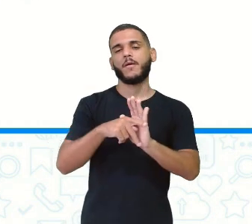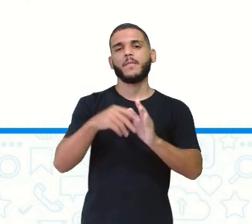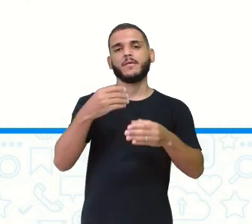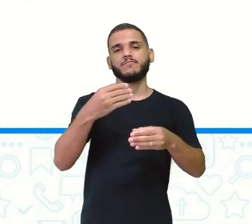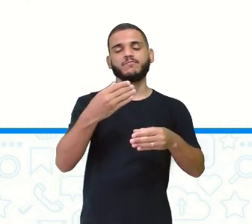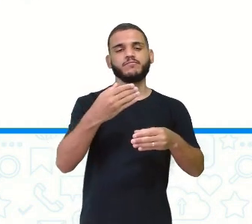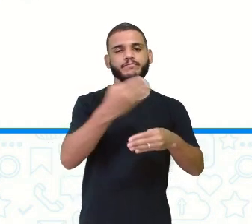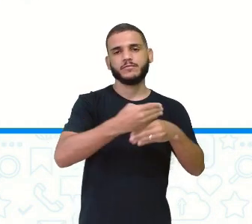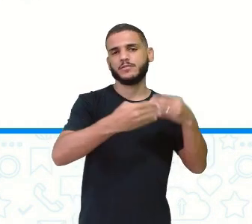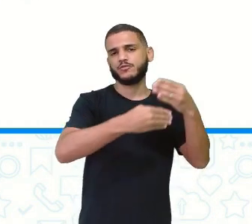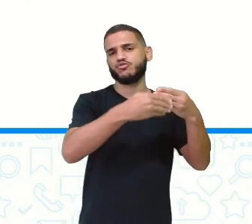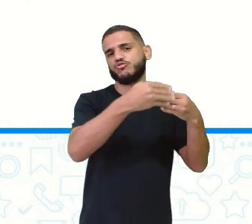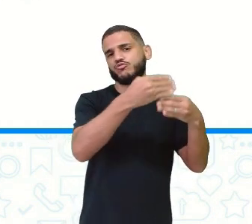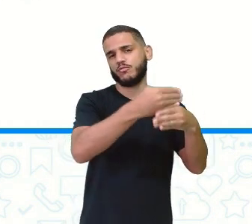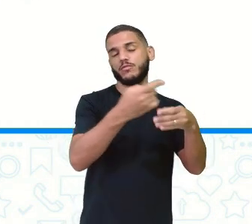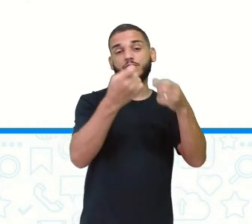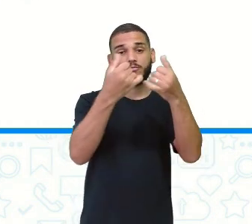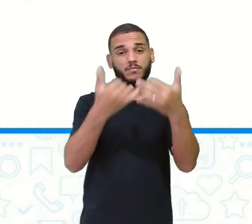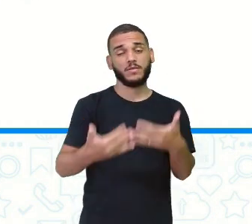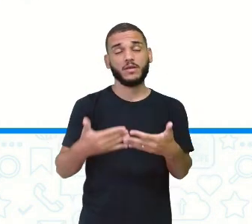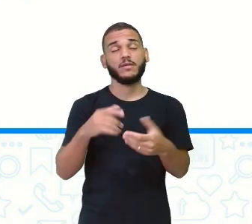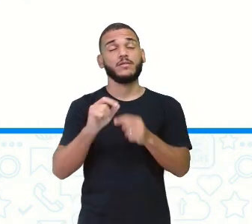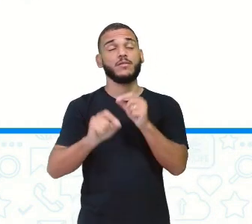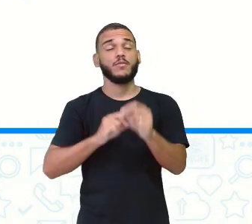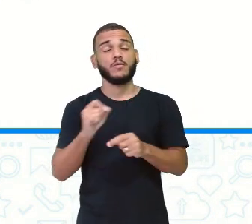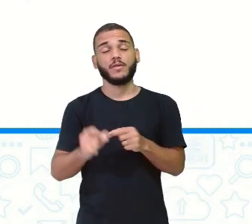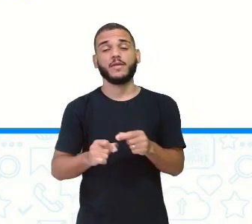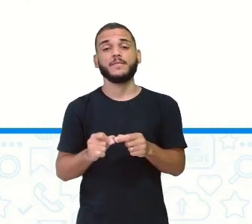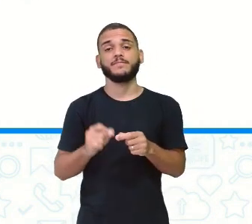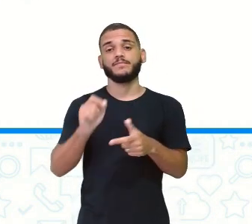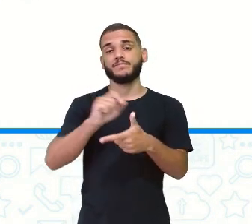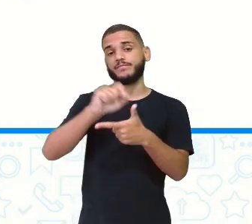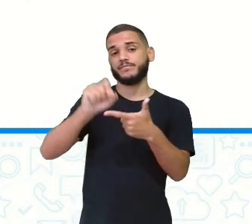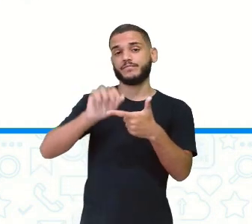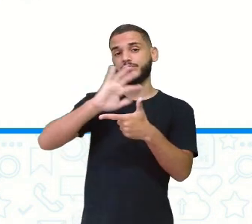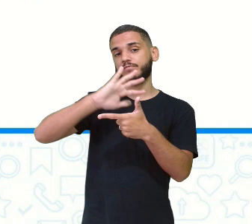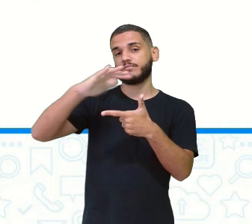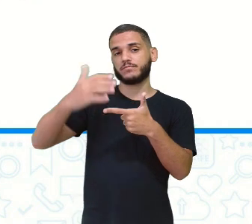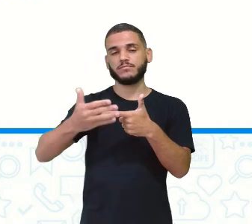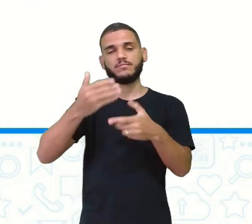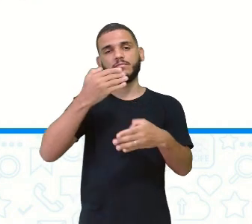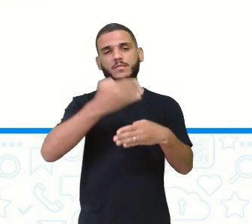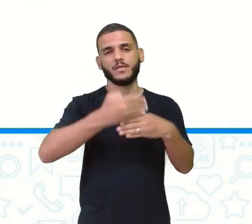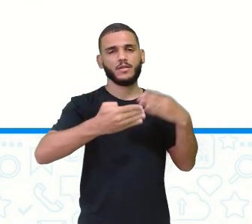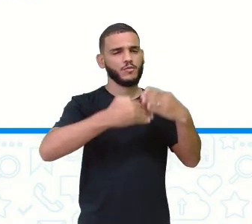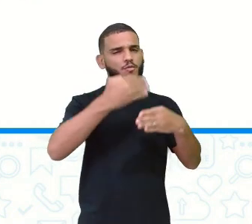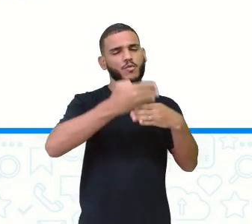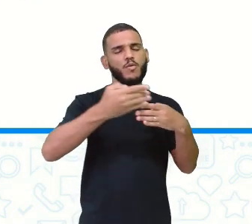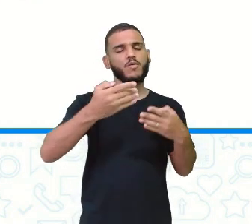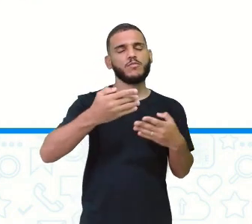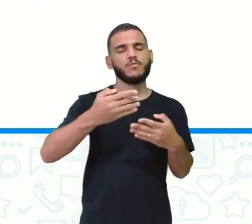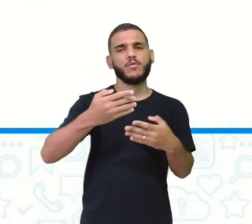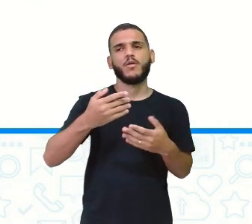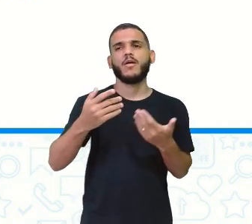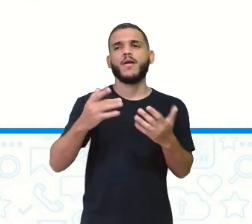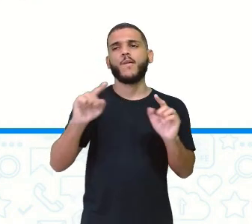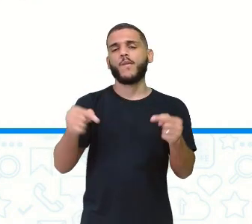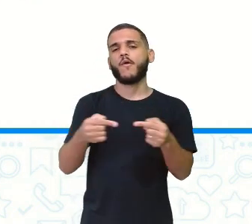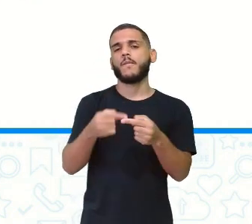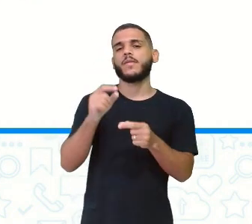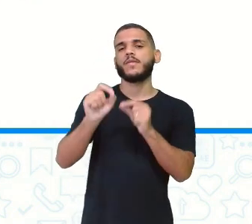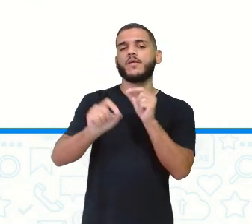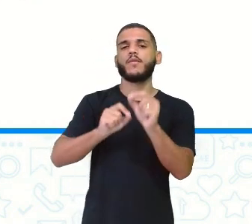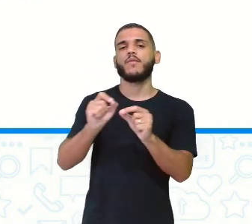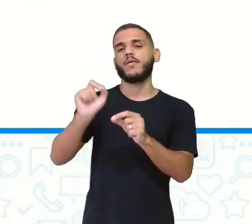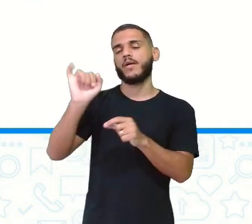gente está falando de figura espacial, esse tijolo lembra qual figura que a gente acabou de ver aqui?